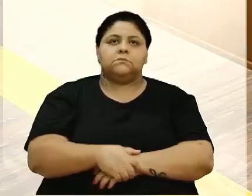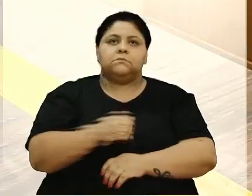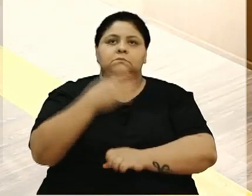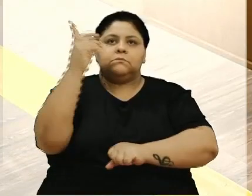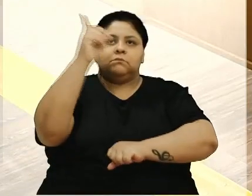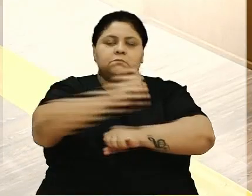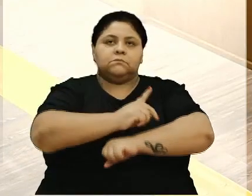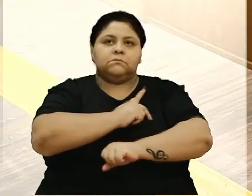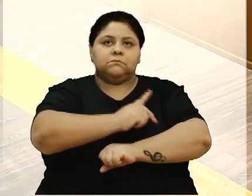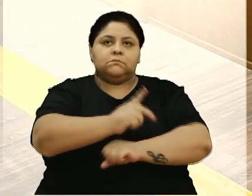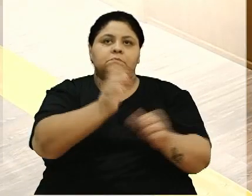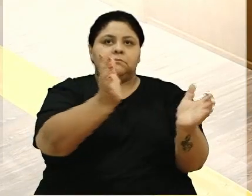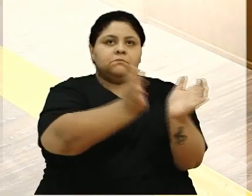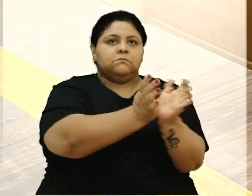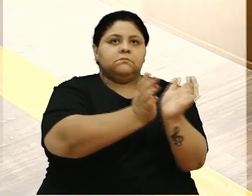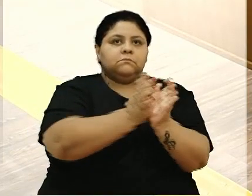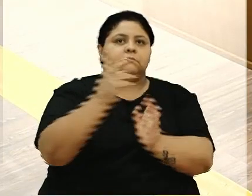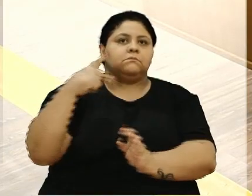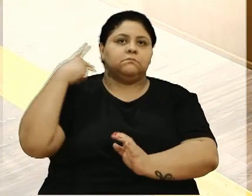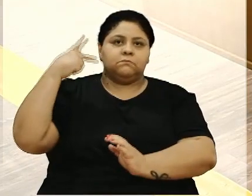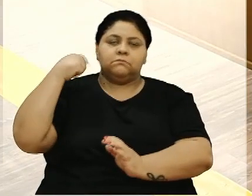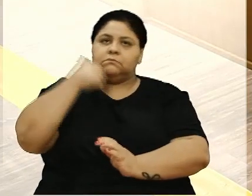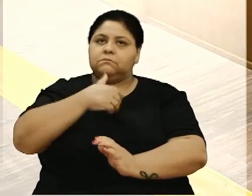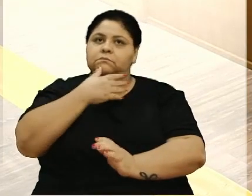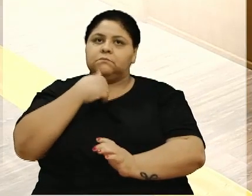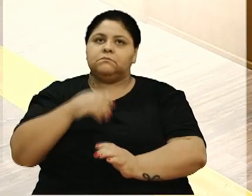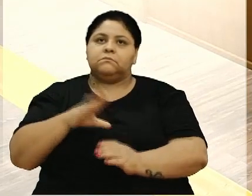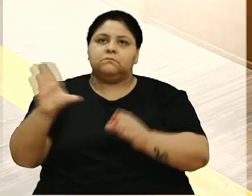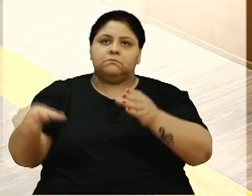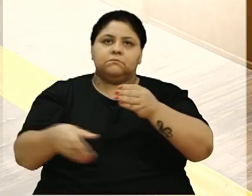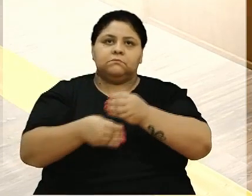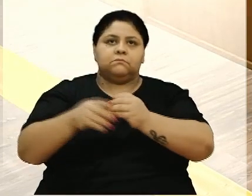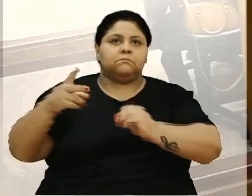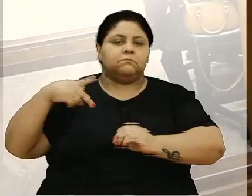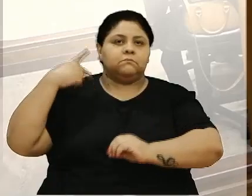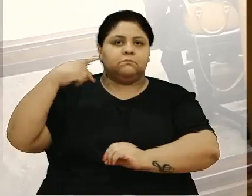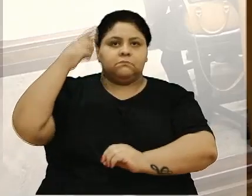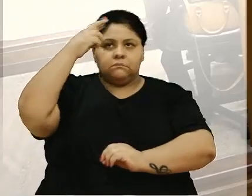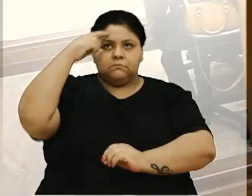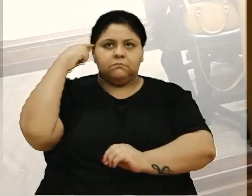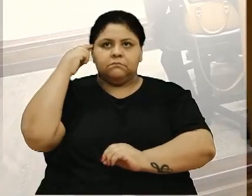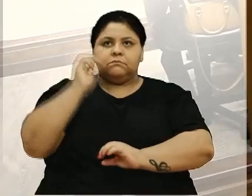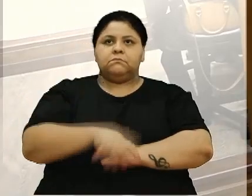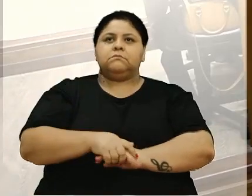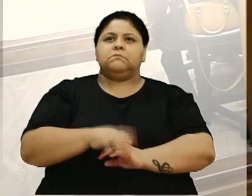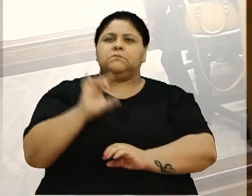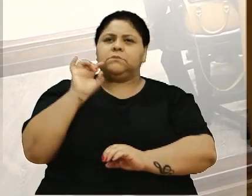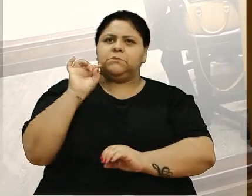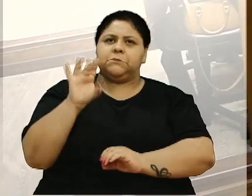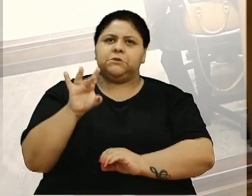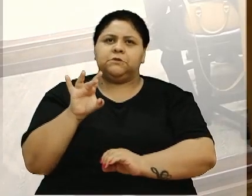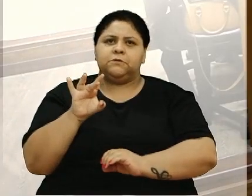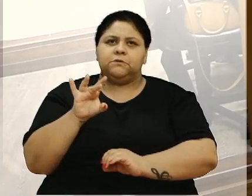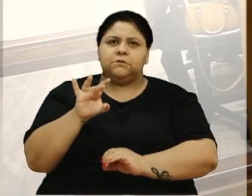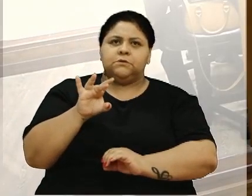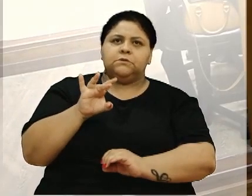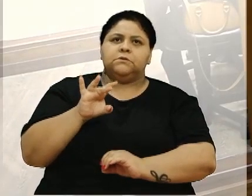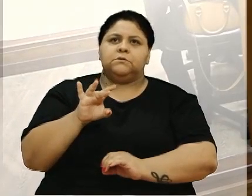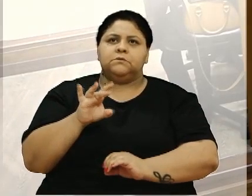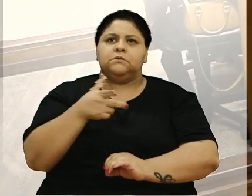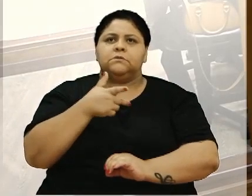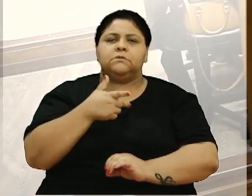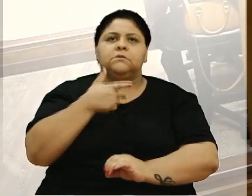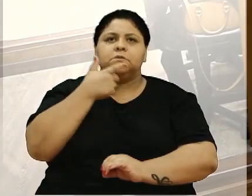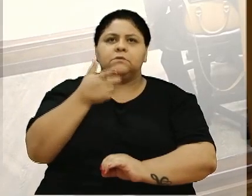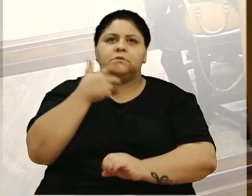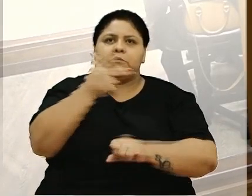presidente, bom dia, nobres colegas. Passo a parte aí para o nobre vereador. Não, vereador, só para dar aqui, vereador, eu vi o senhor fazendo